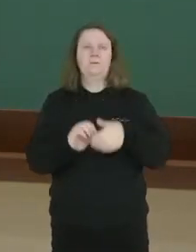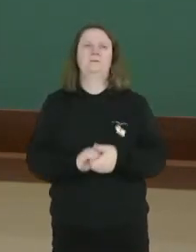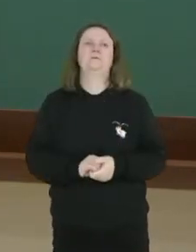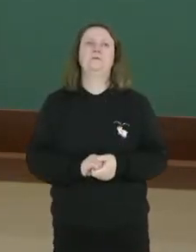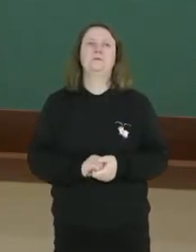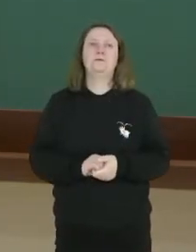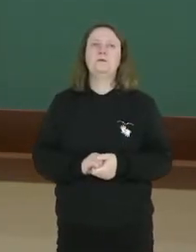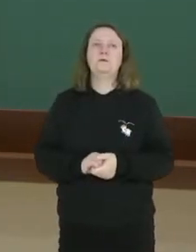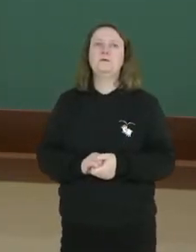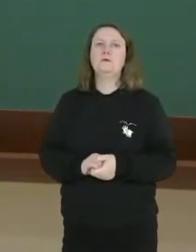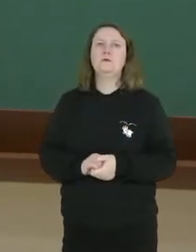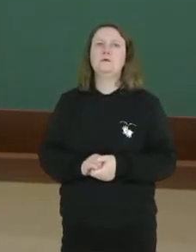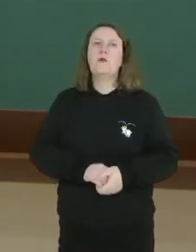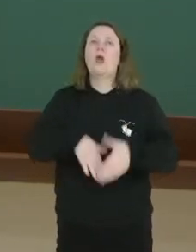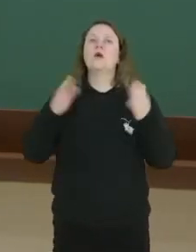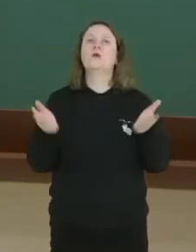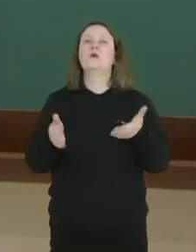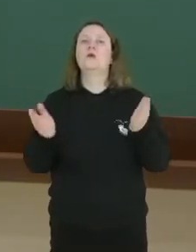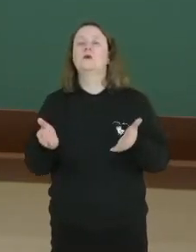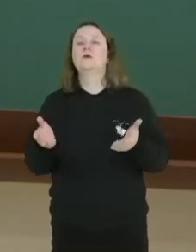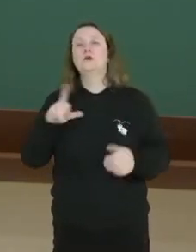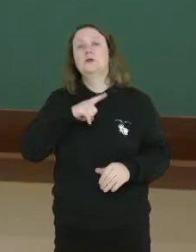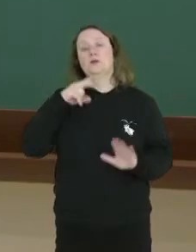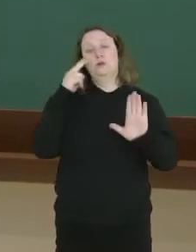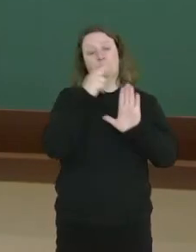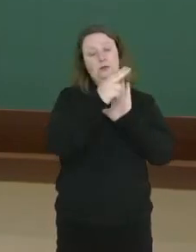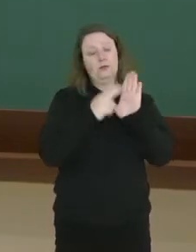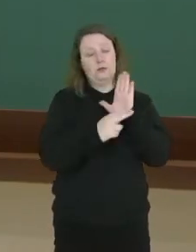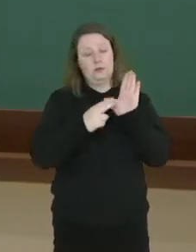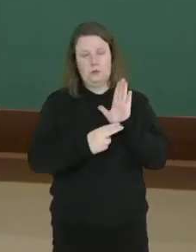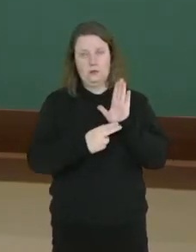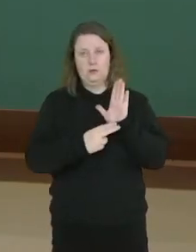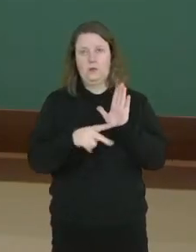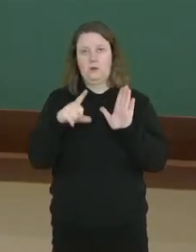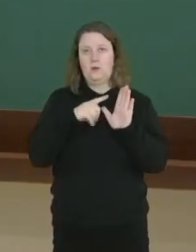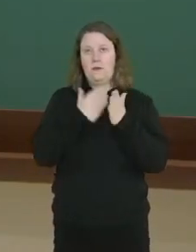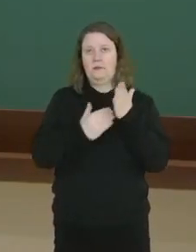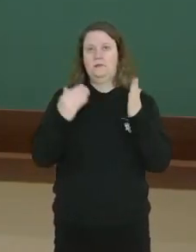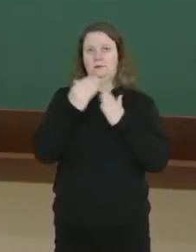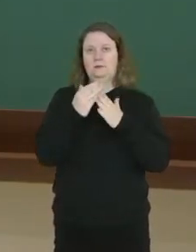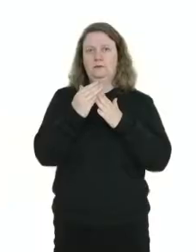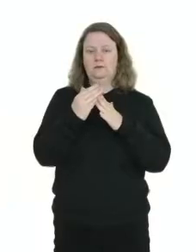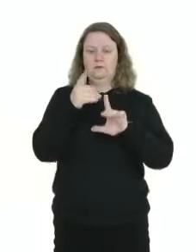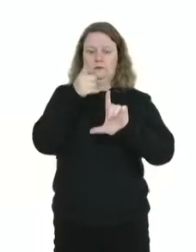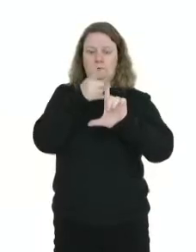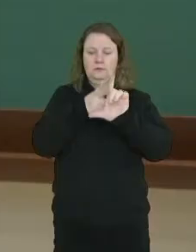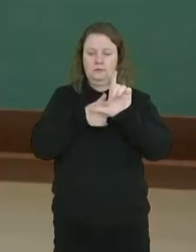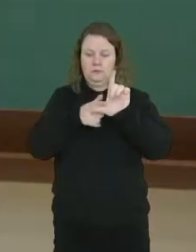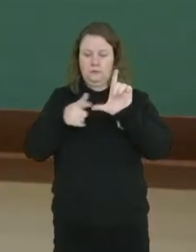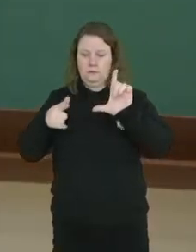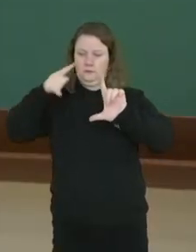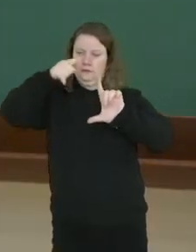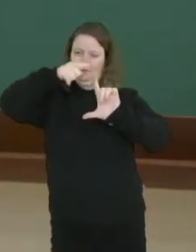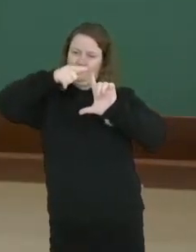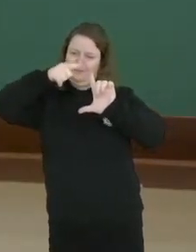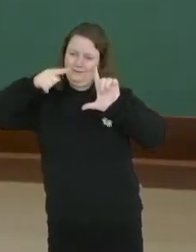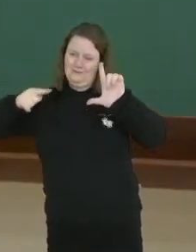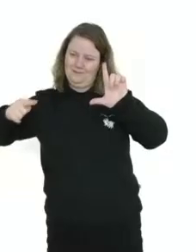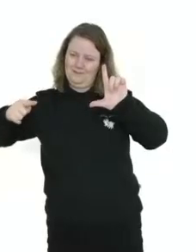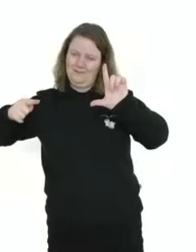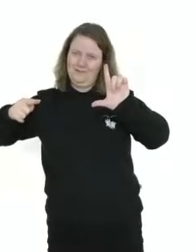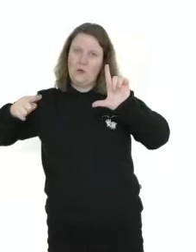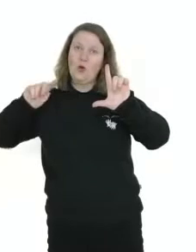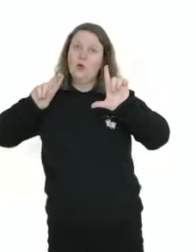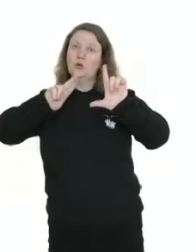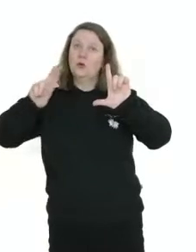nós temos nome para os lados, olha que legal. O maior lado de um triângulo retângulo, que é o lado oposto ao 90 graus,